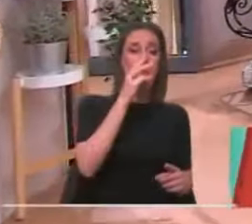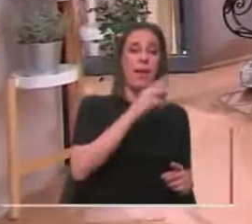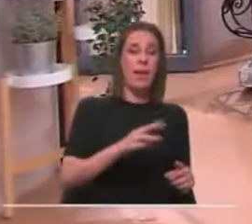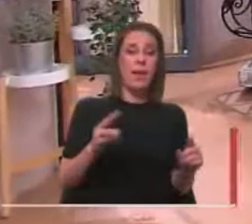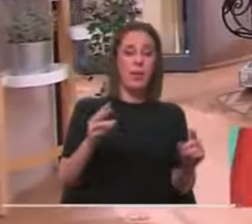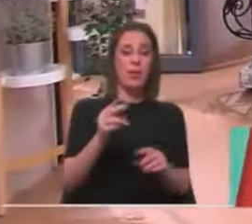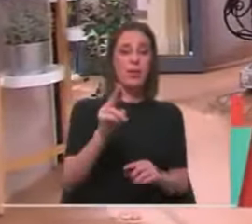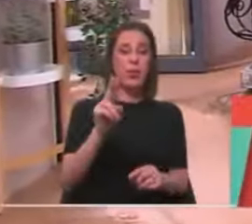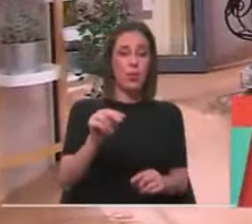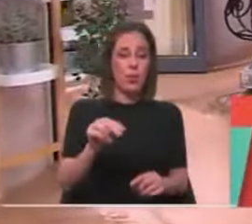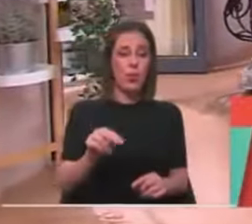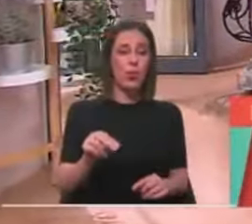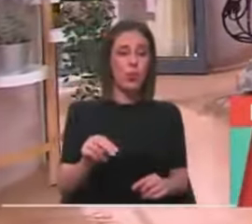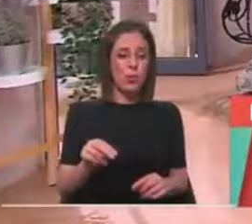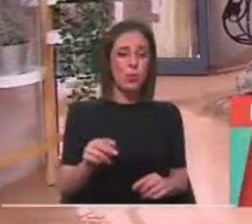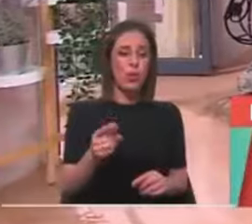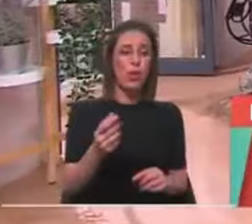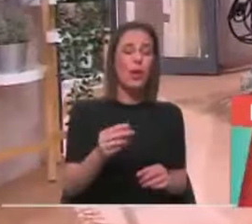de escudos.